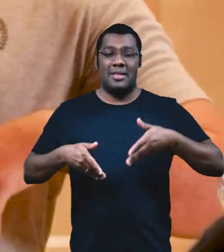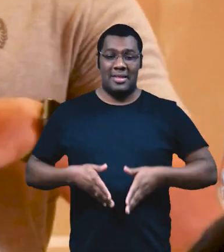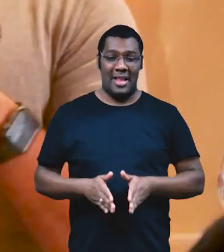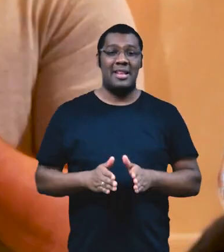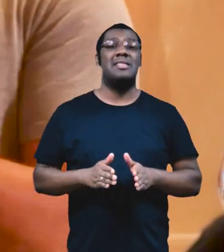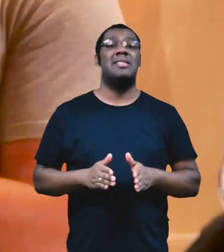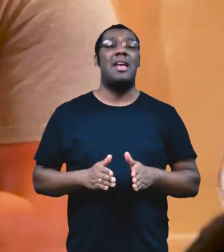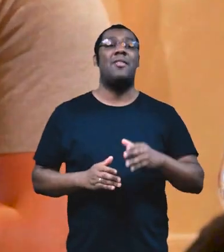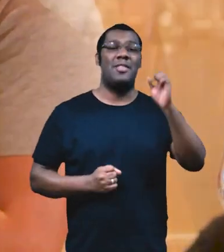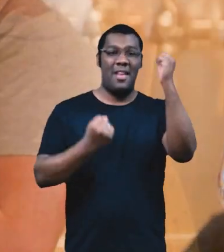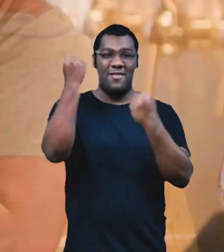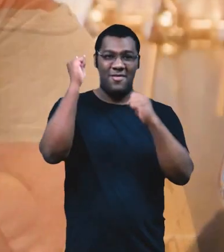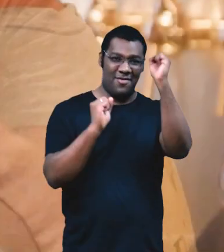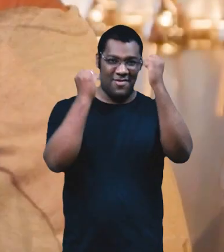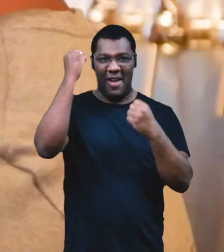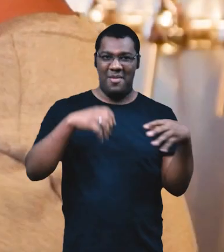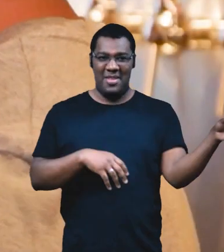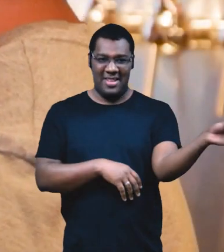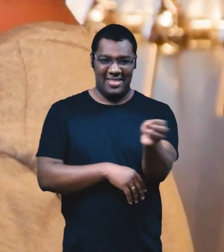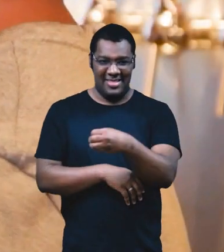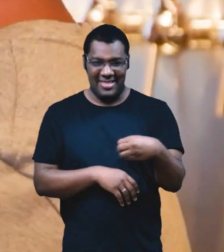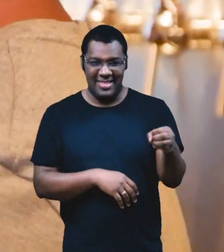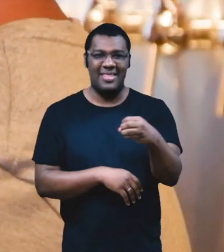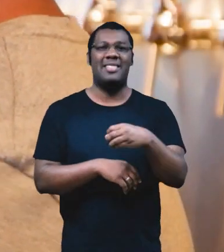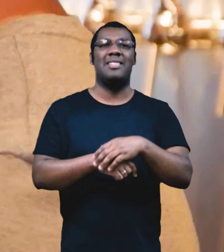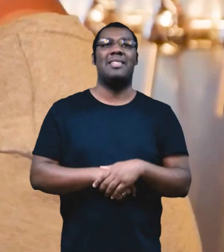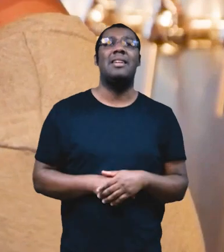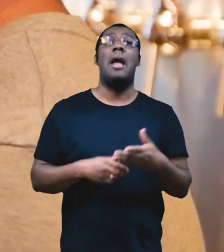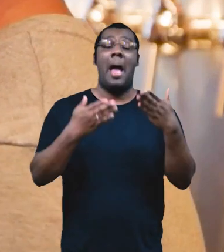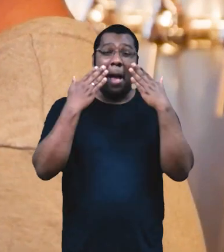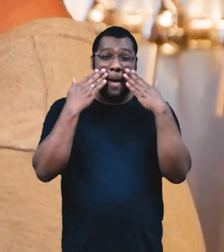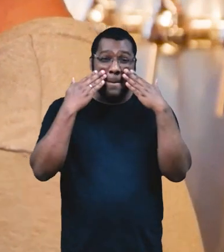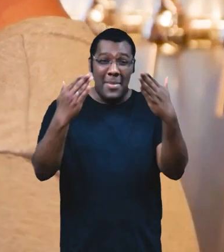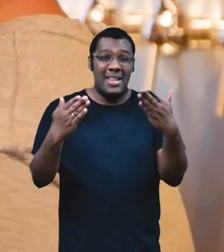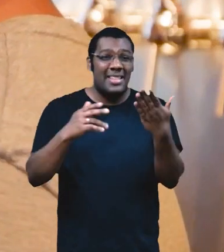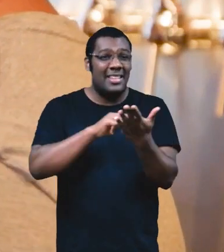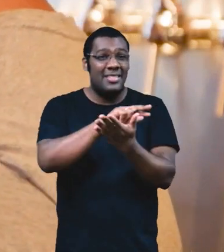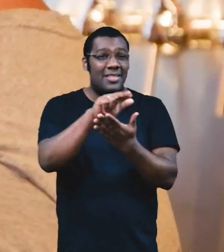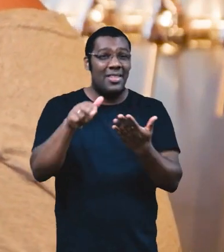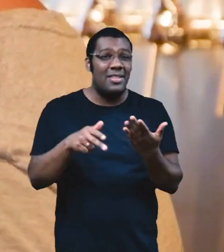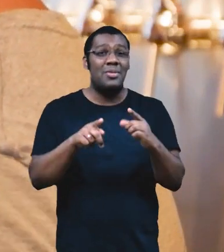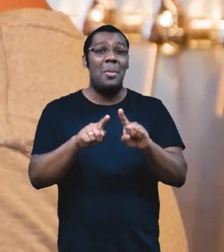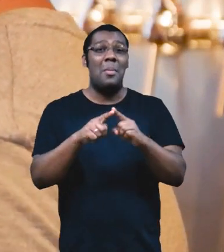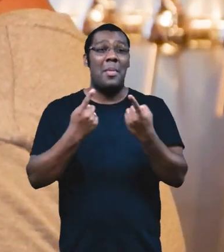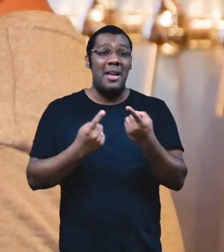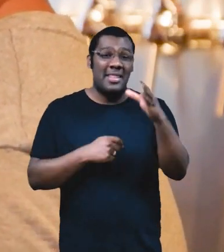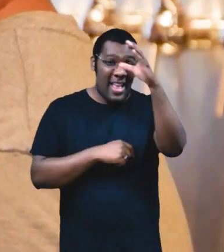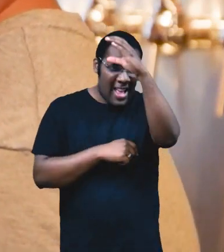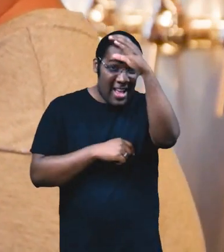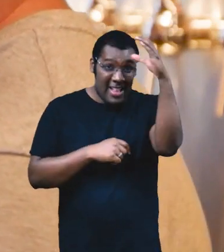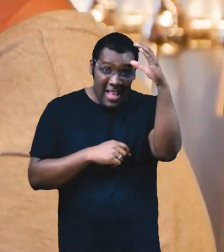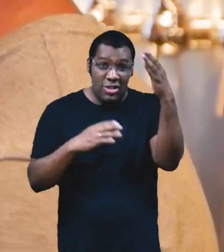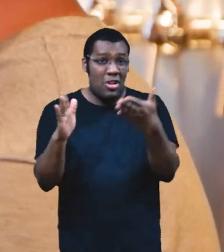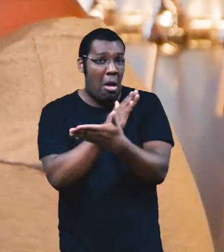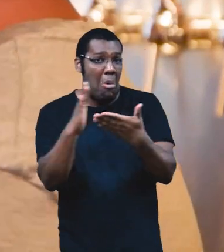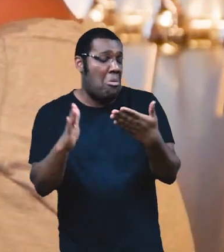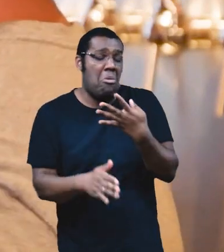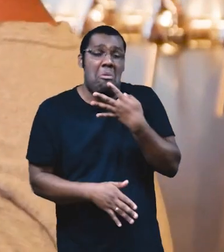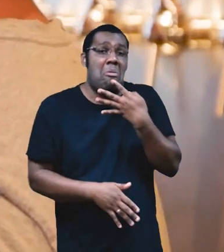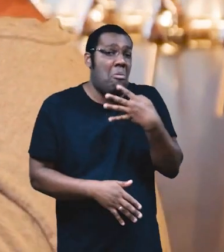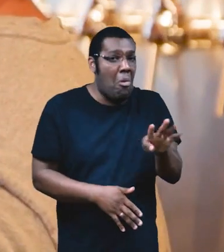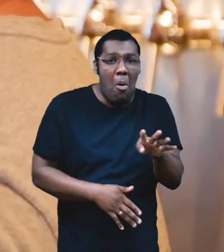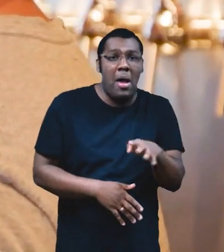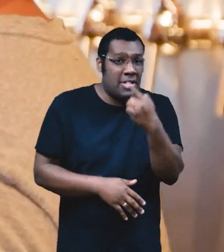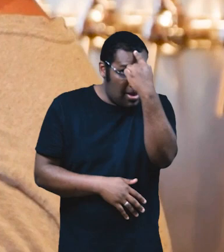tem muito para apresentar, mas o nosso consumidor, no geral, ainda não sabe, ainda não conhece. Então eu costumo dizer que a gente tem um paradigma